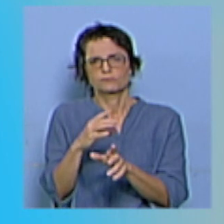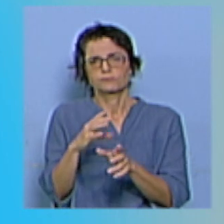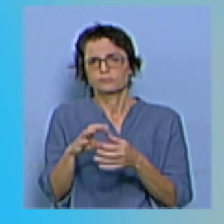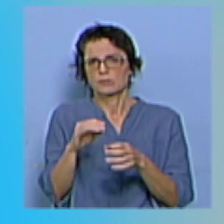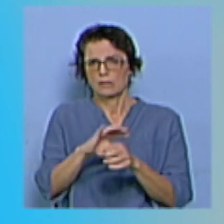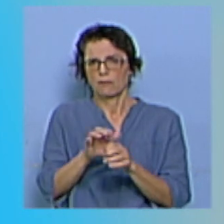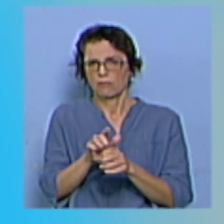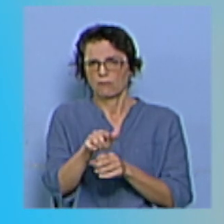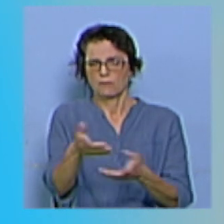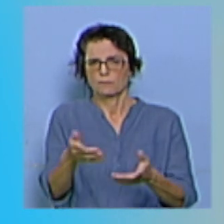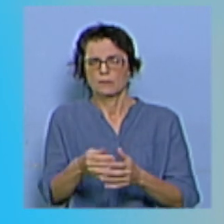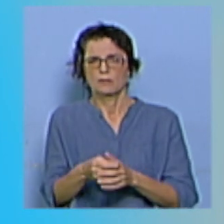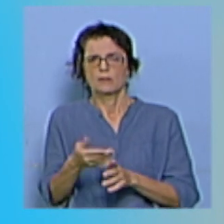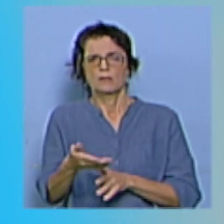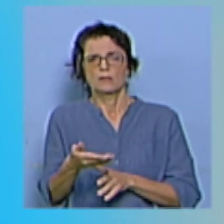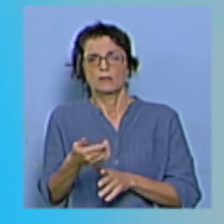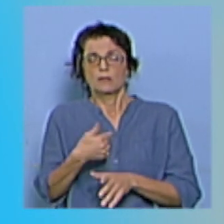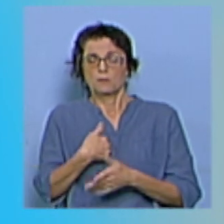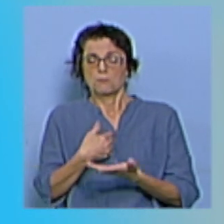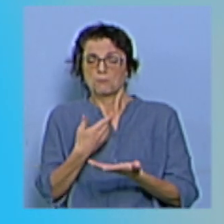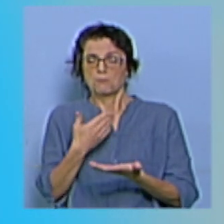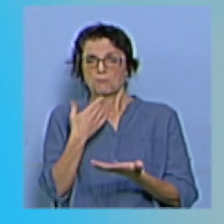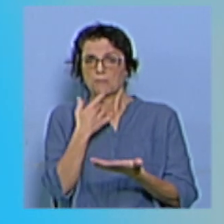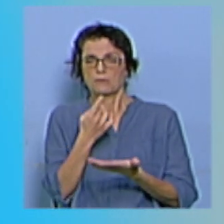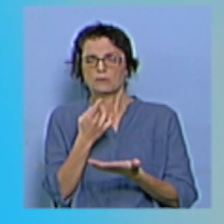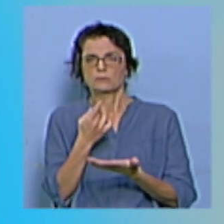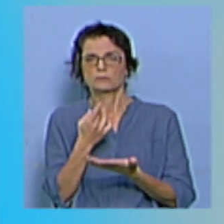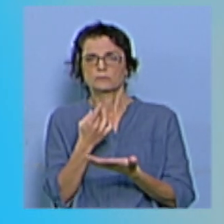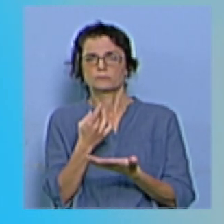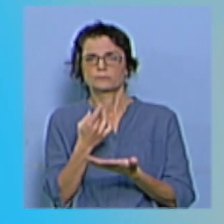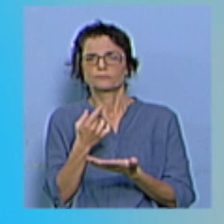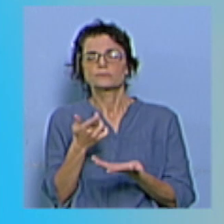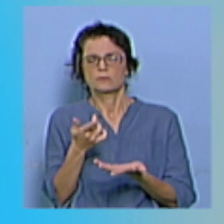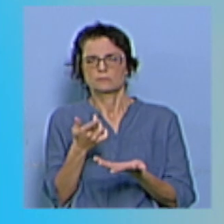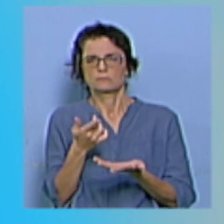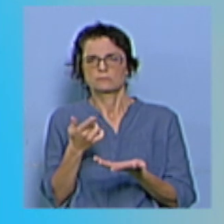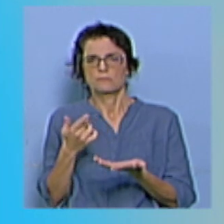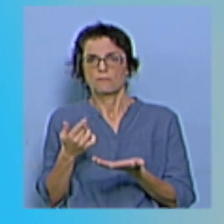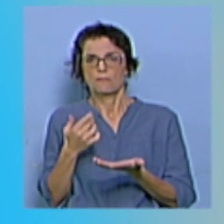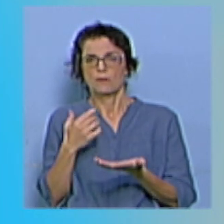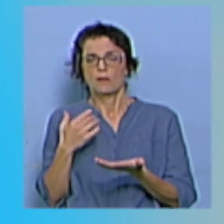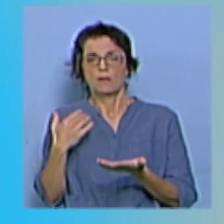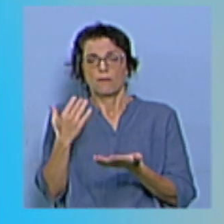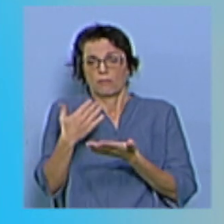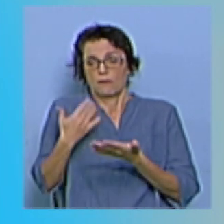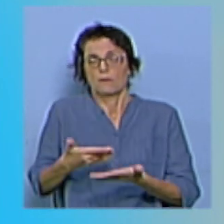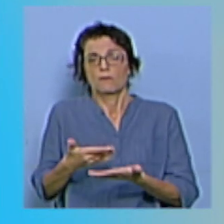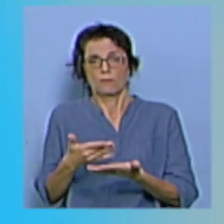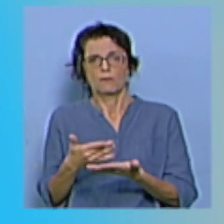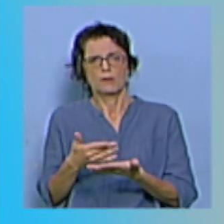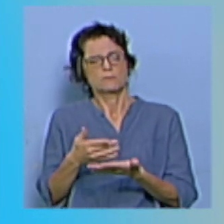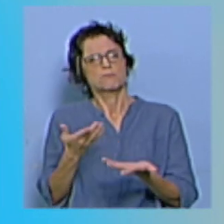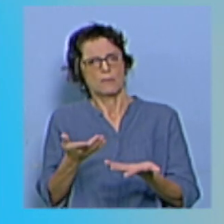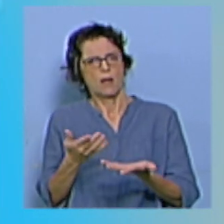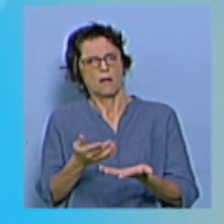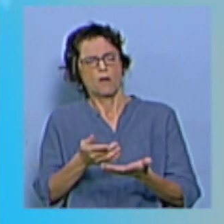Realmente, eu aqui tenho que testemunhar a maneira cabal, disponível, permanente, competente